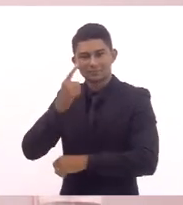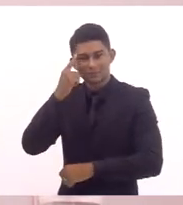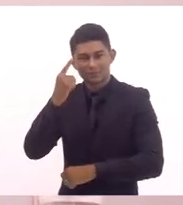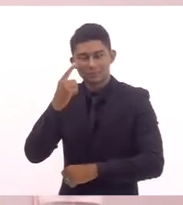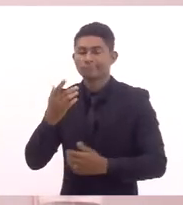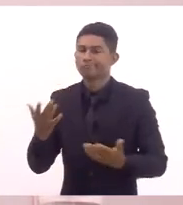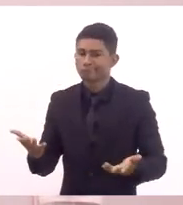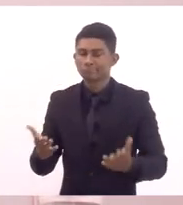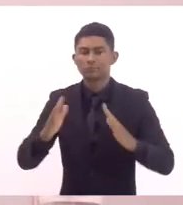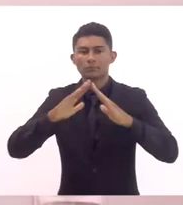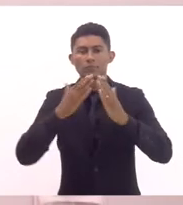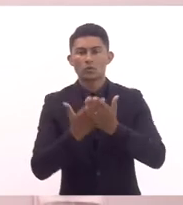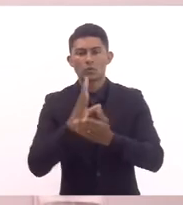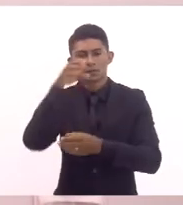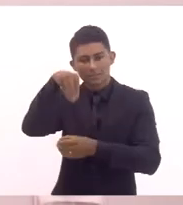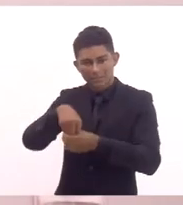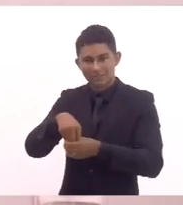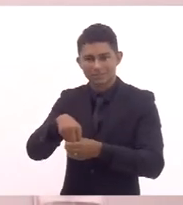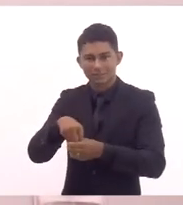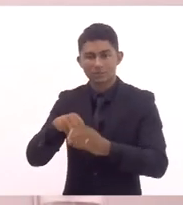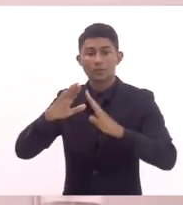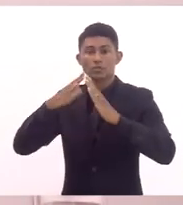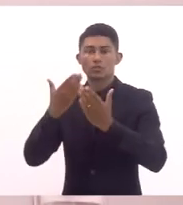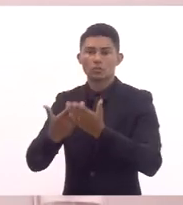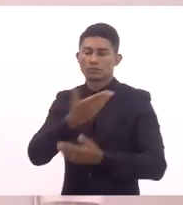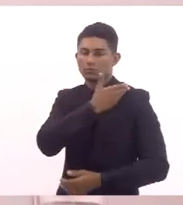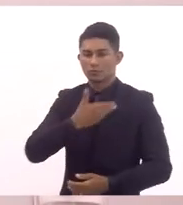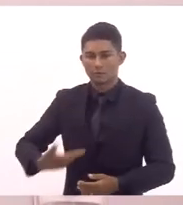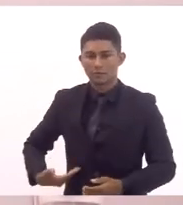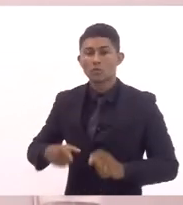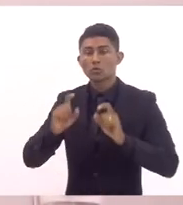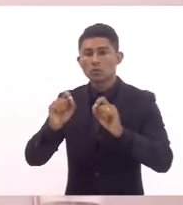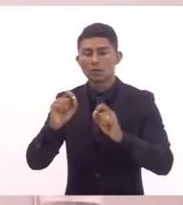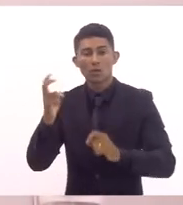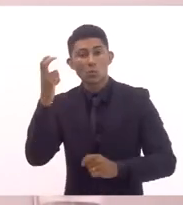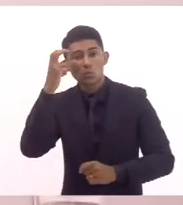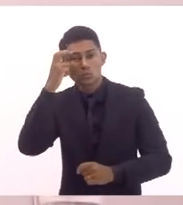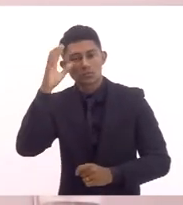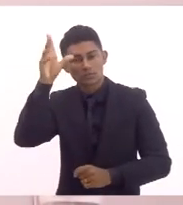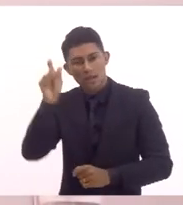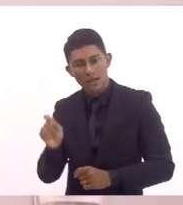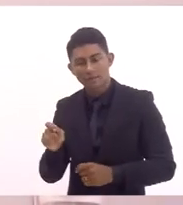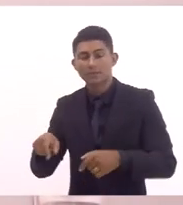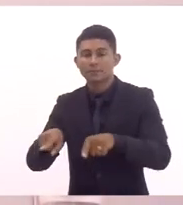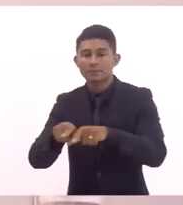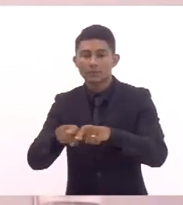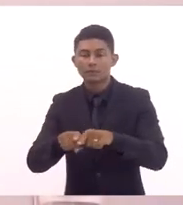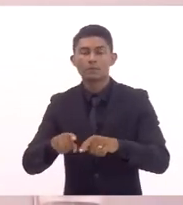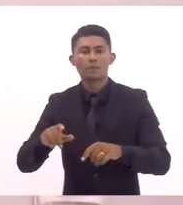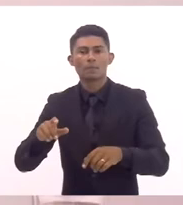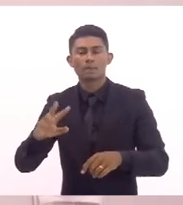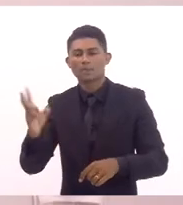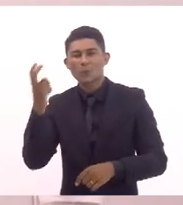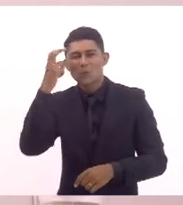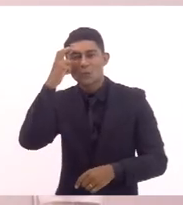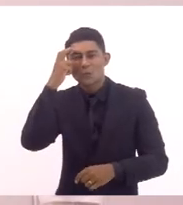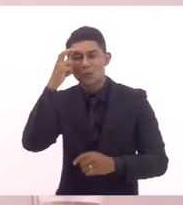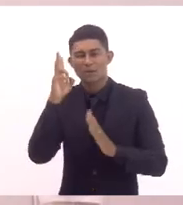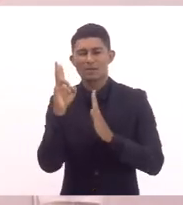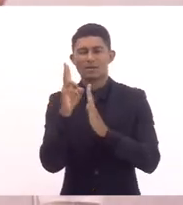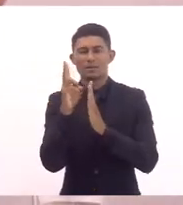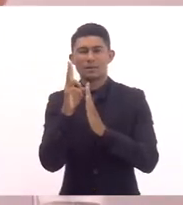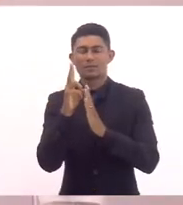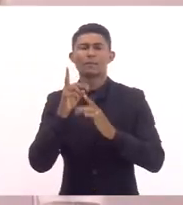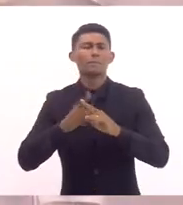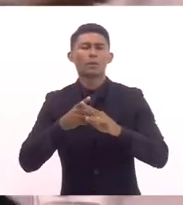estudar nas escolas públicas a cultura africana Cultura a Giovana Porque não basta tem uma